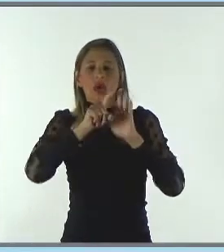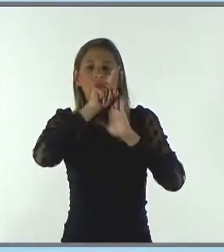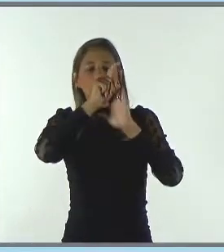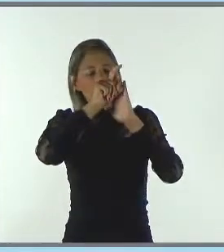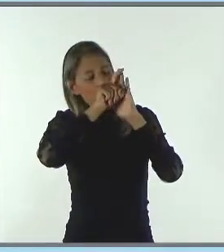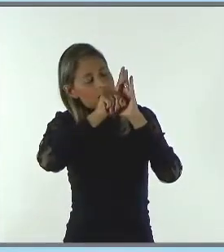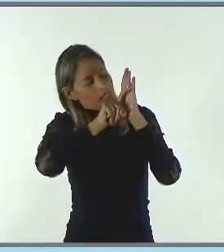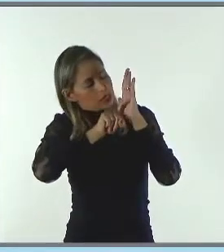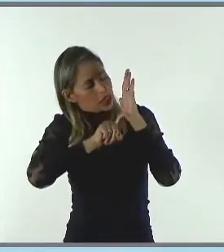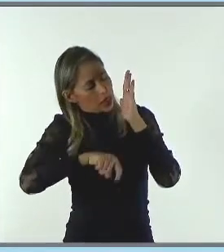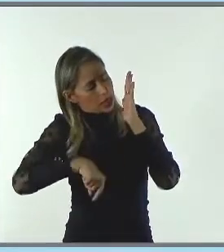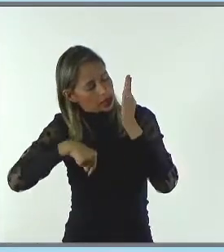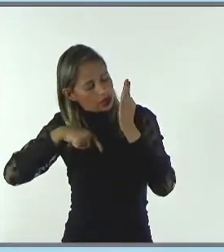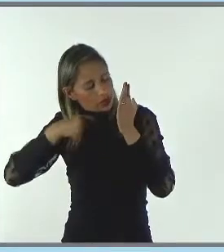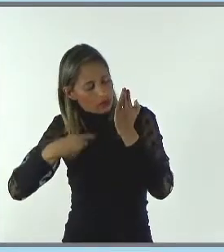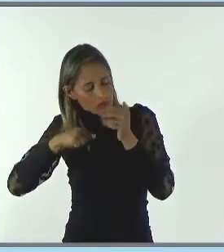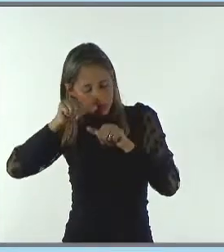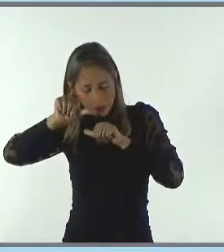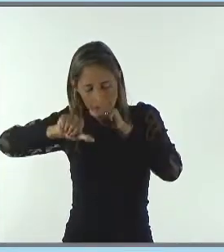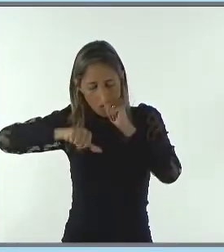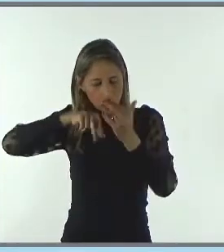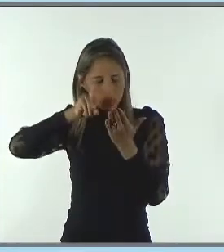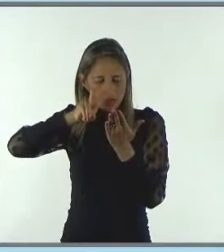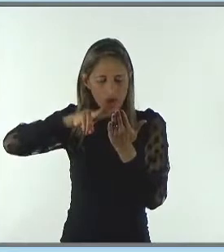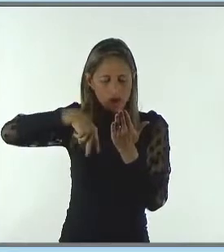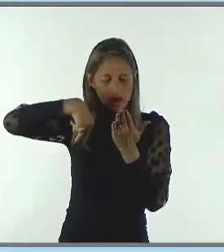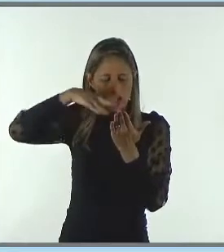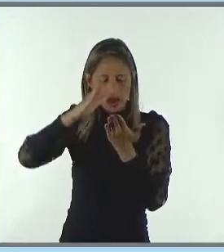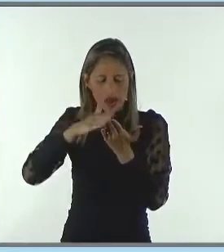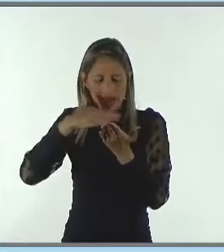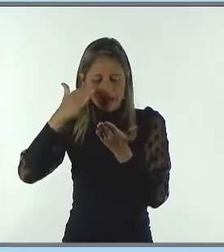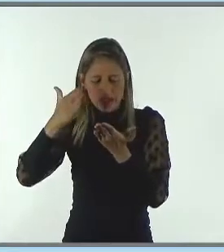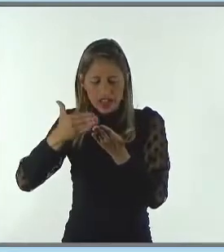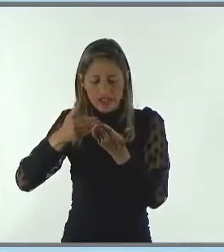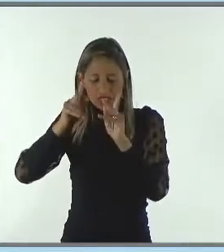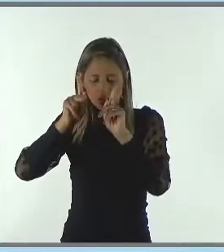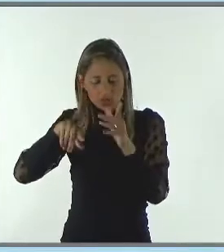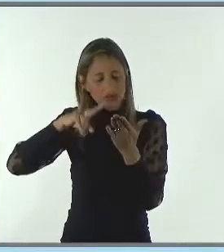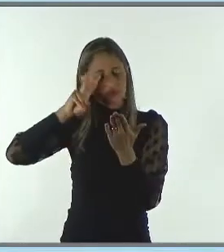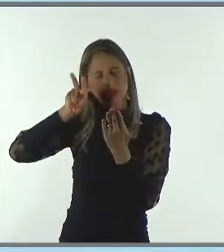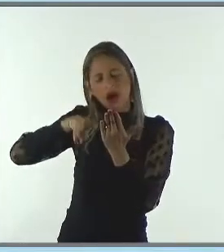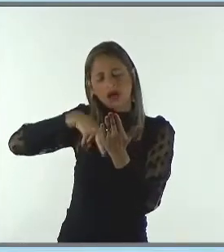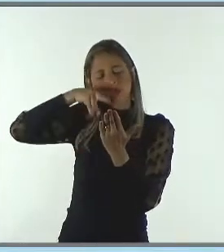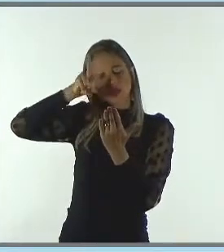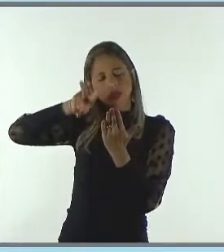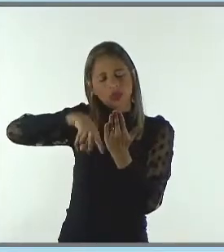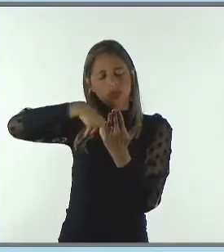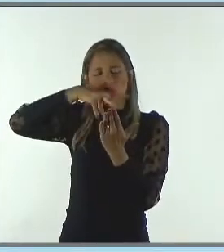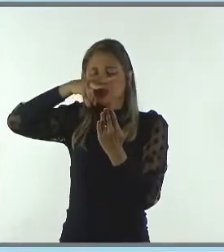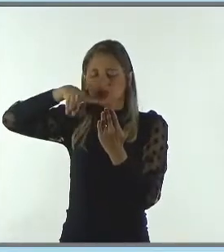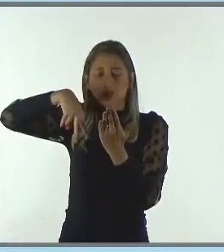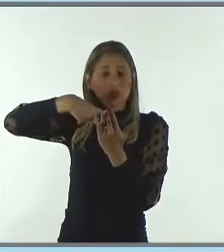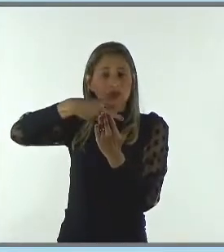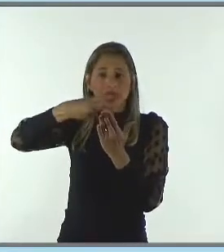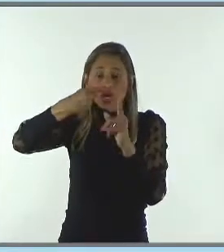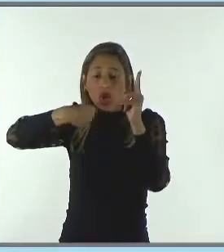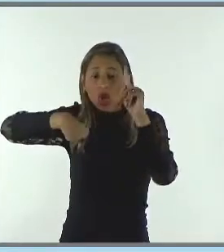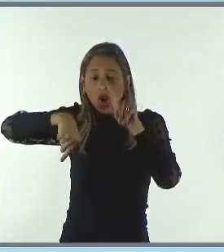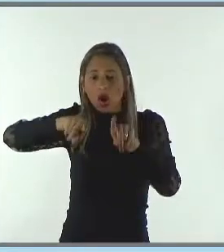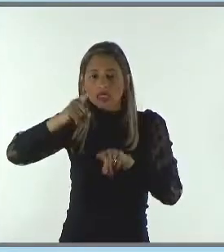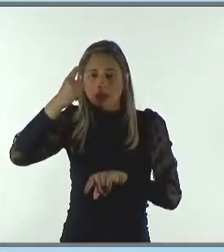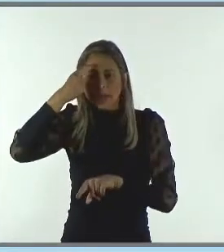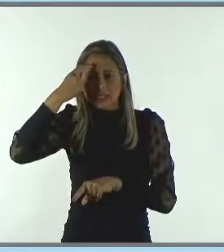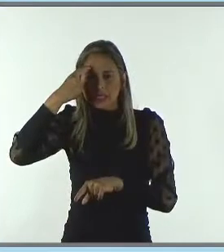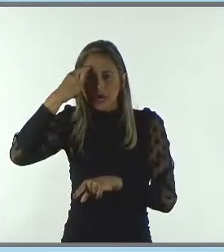tornem livros, né, e os livros cheguem nas mãos dos leitores, a gente começou a pensar quem seria uma